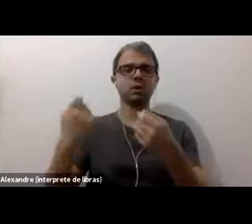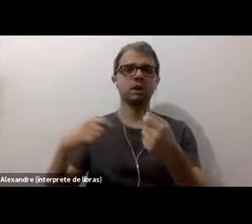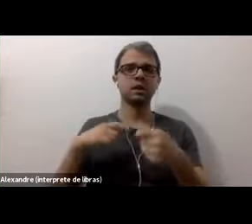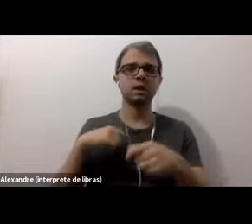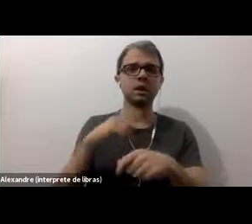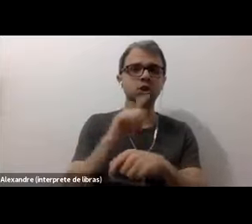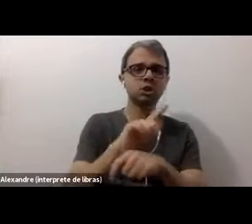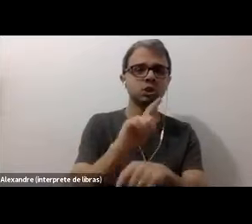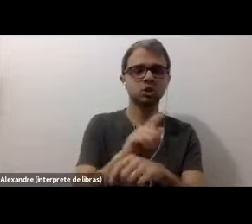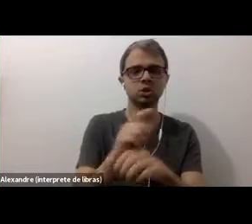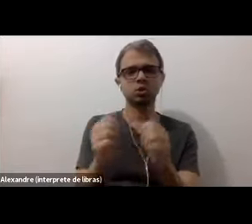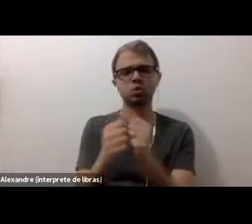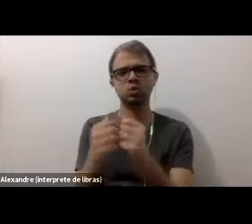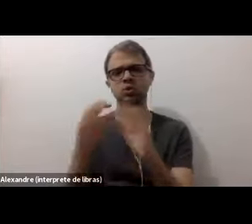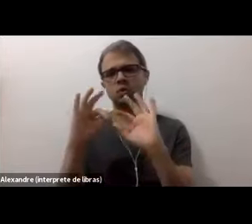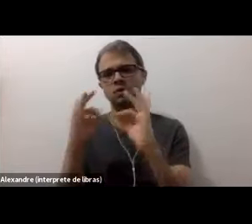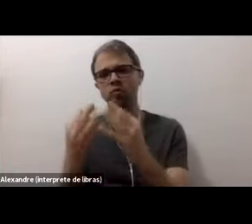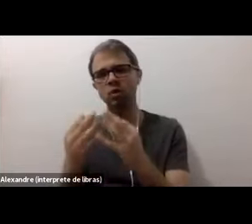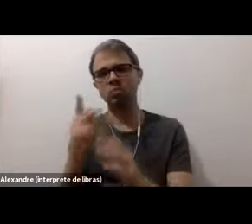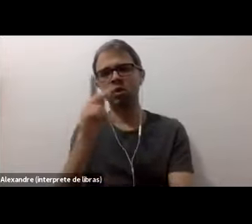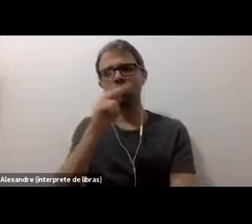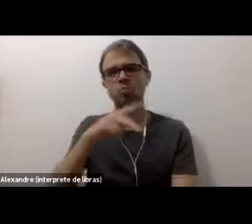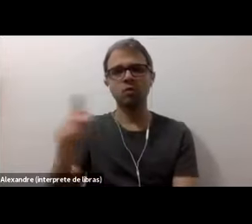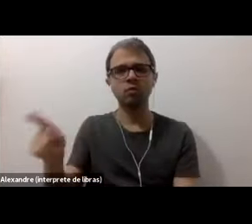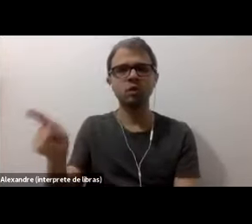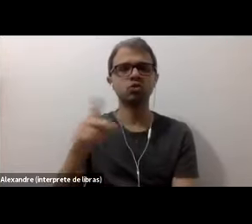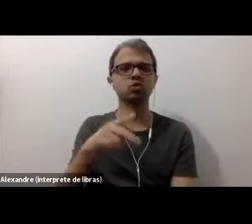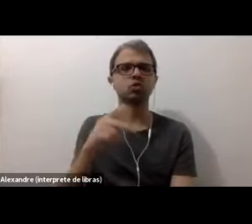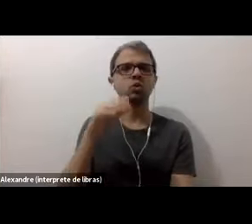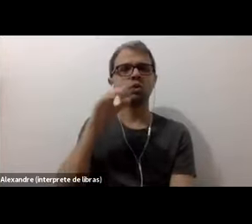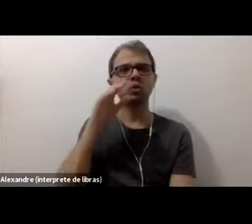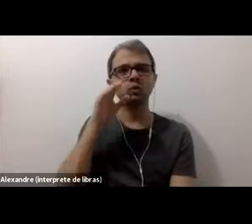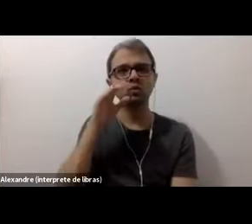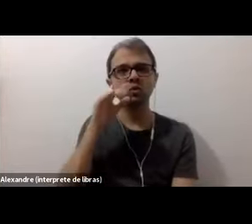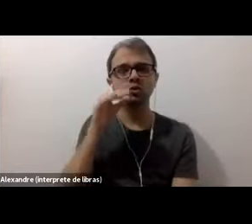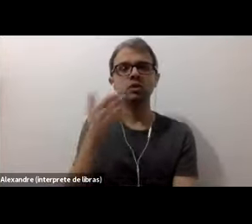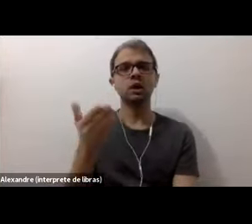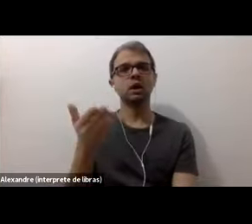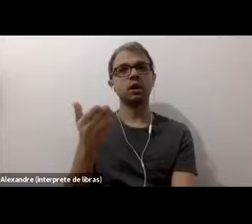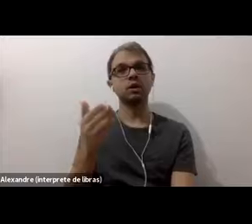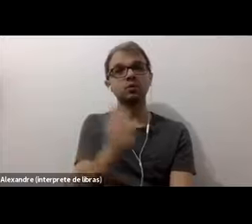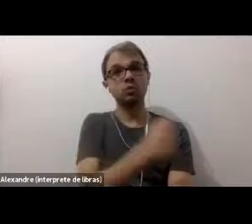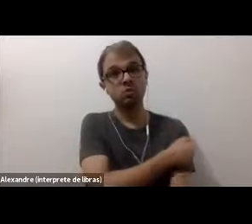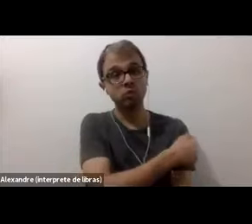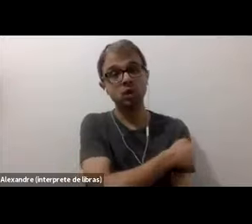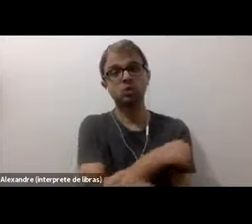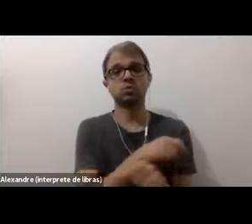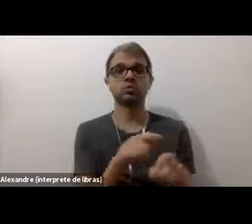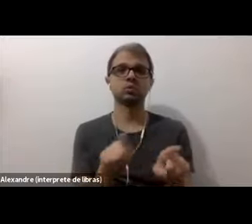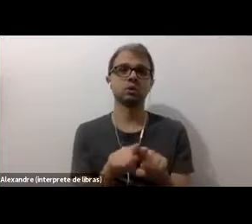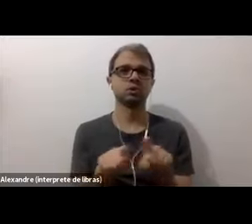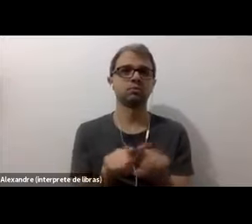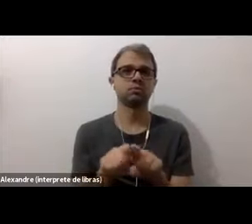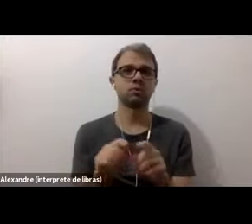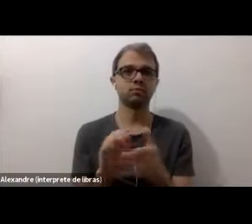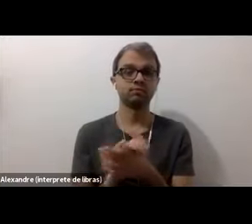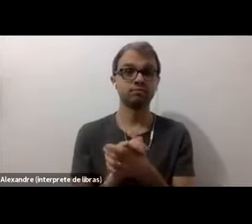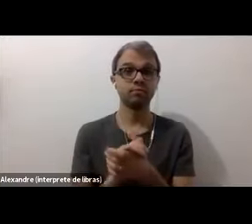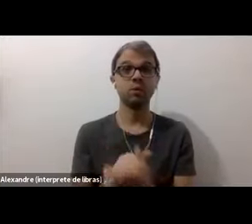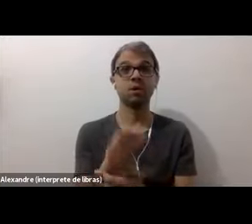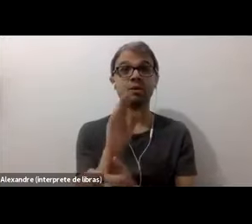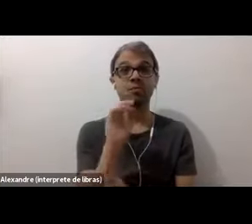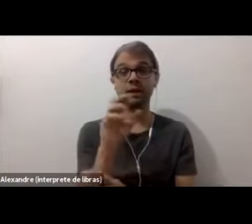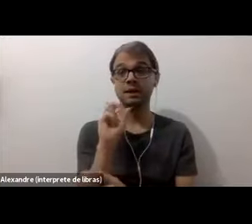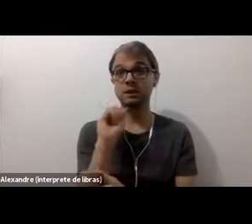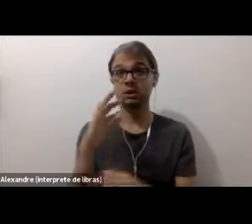famílias, os professores, os demais funcionários e os alunos. Só quando todos estão envolvidos e